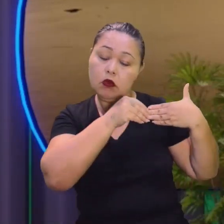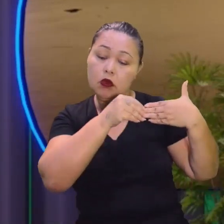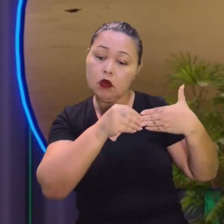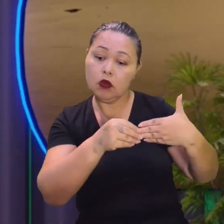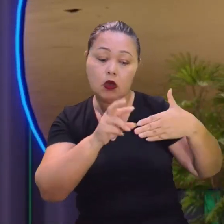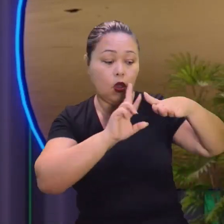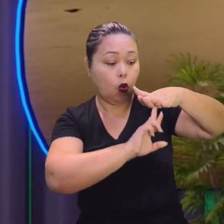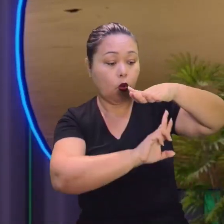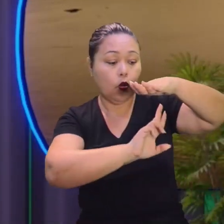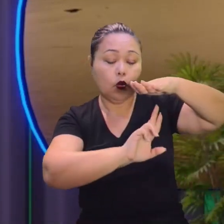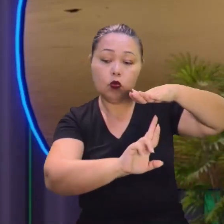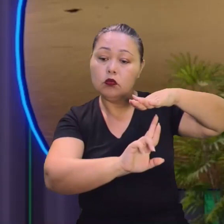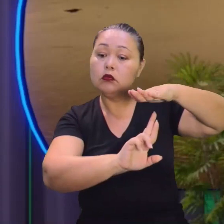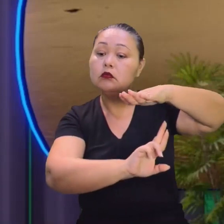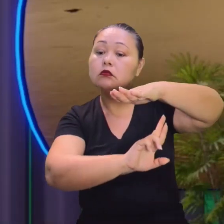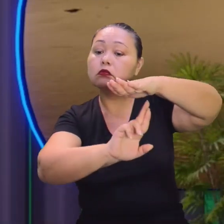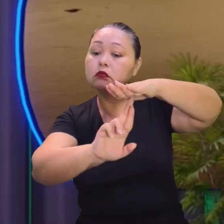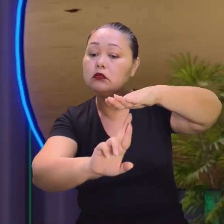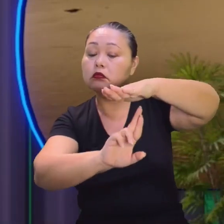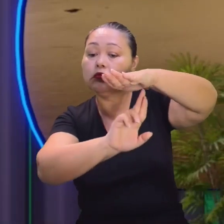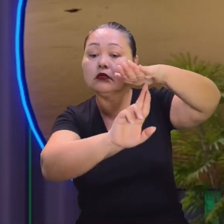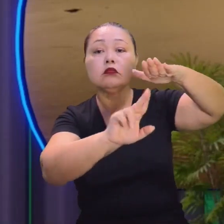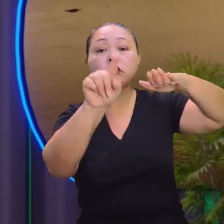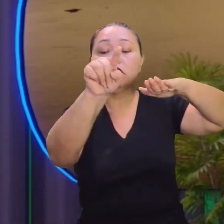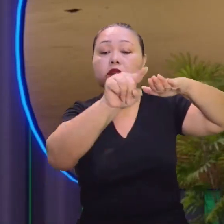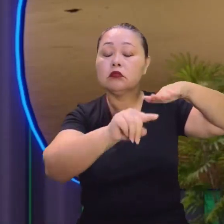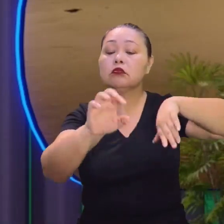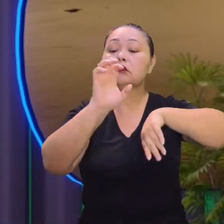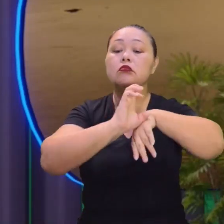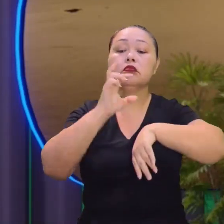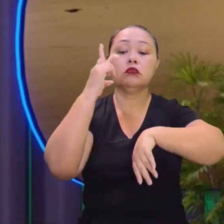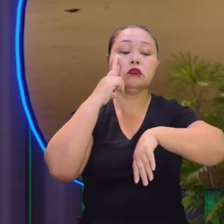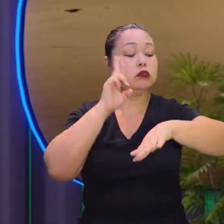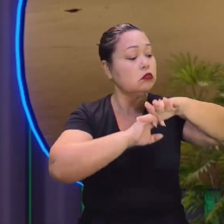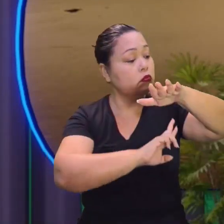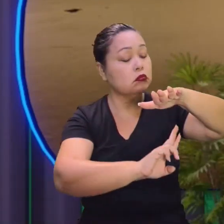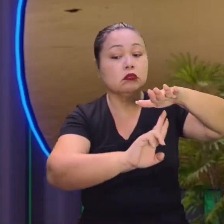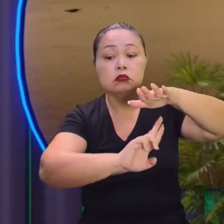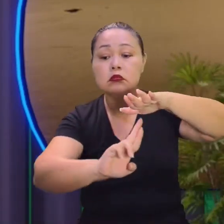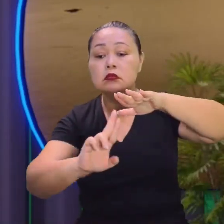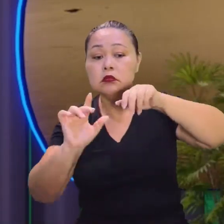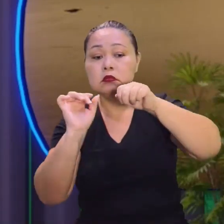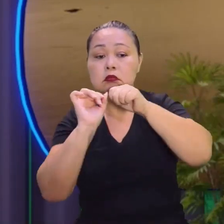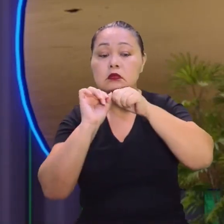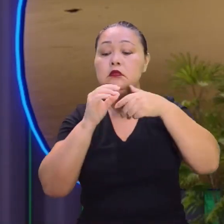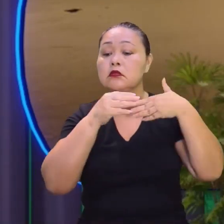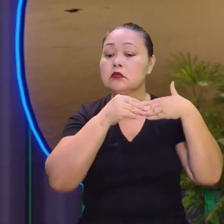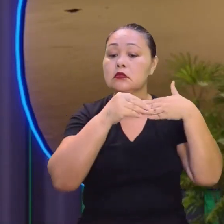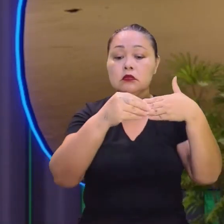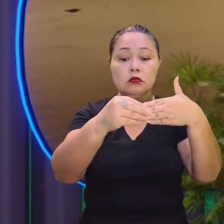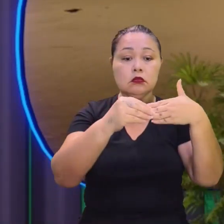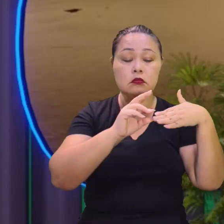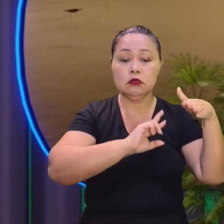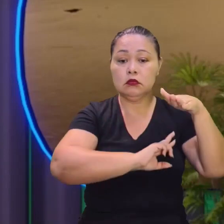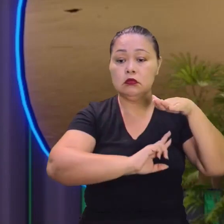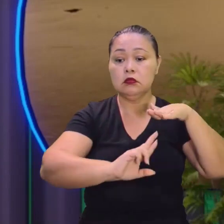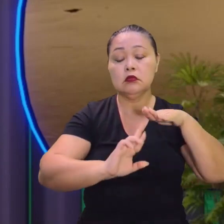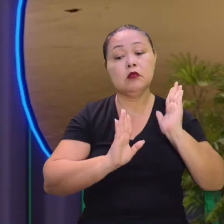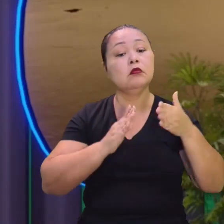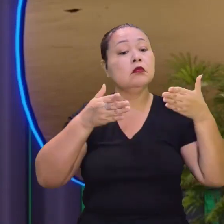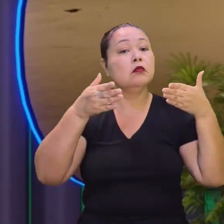rodoviária. Em cada canto de Rondônia a gente tem o quê? Rodoviárias. Então, o transporte rodoviário ele não é